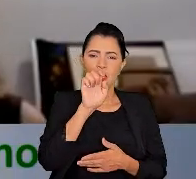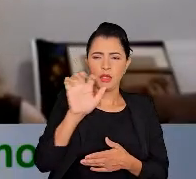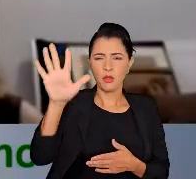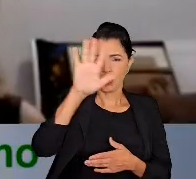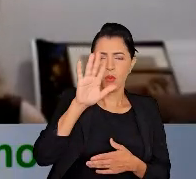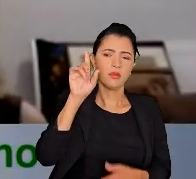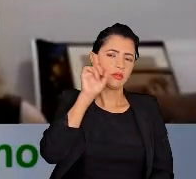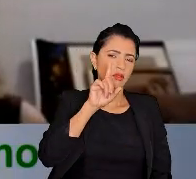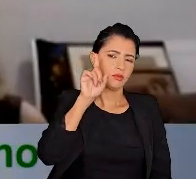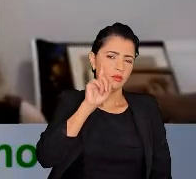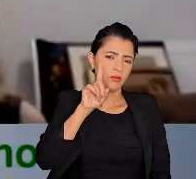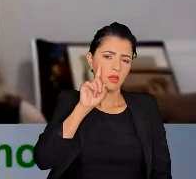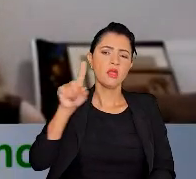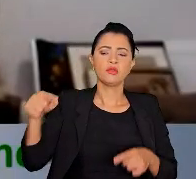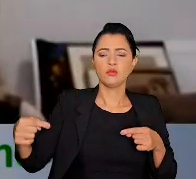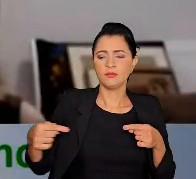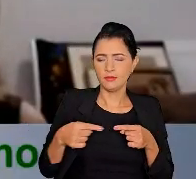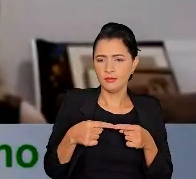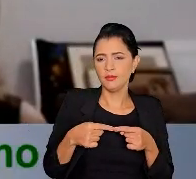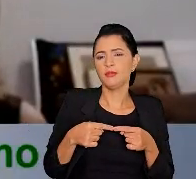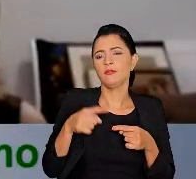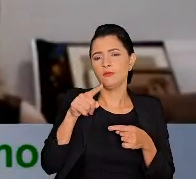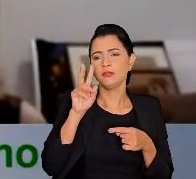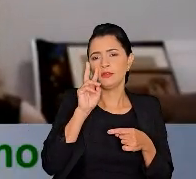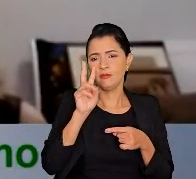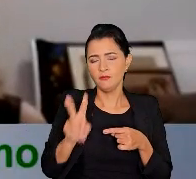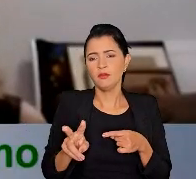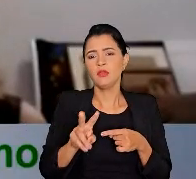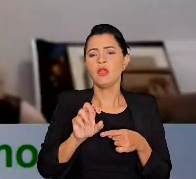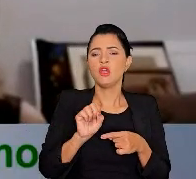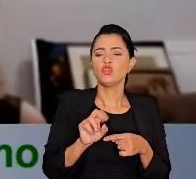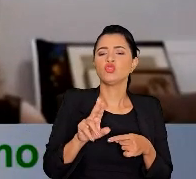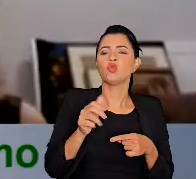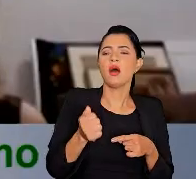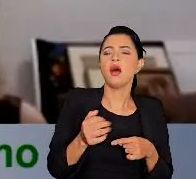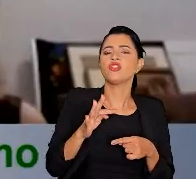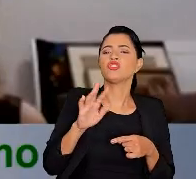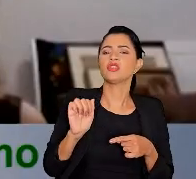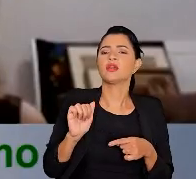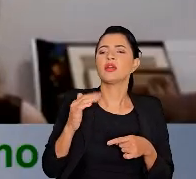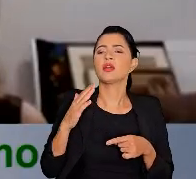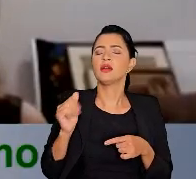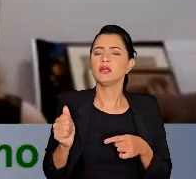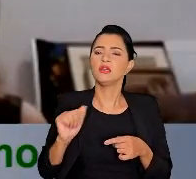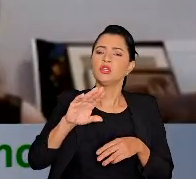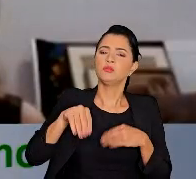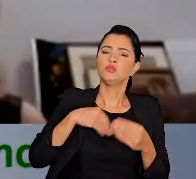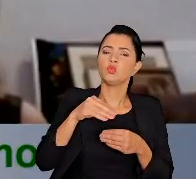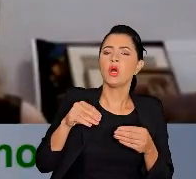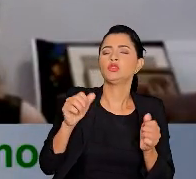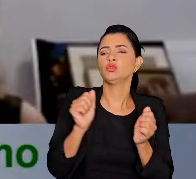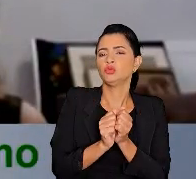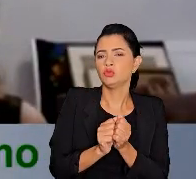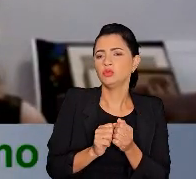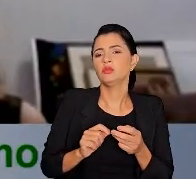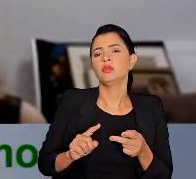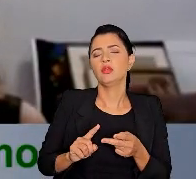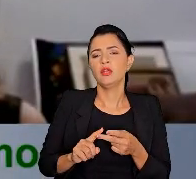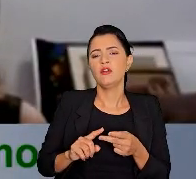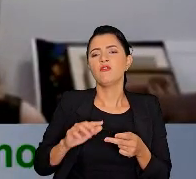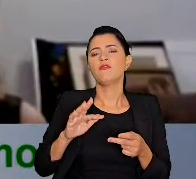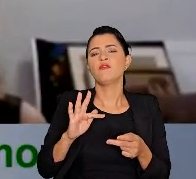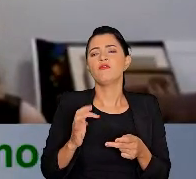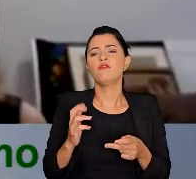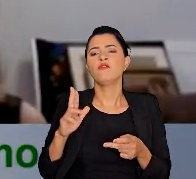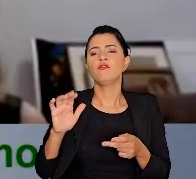Unidos associam, você vê suásticas junto com Free Palestine, ou